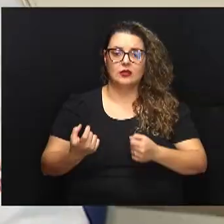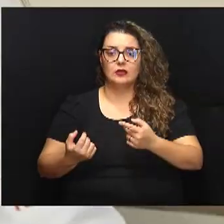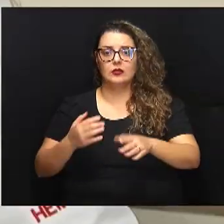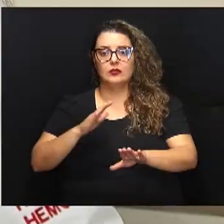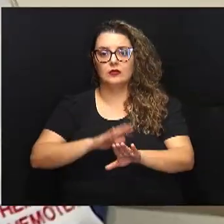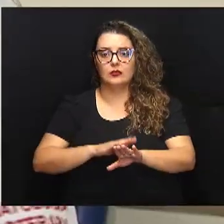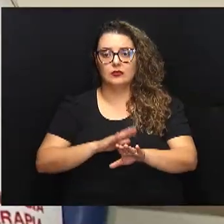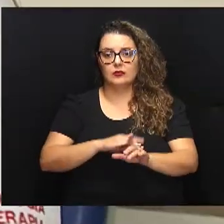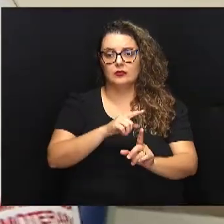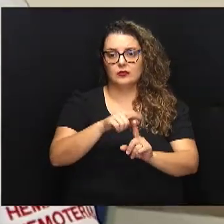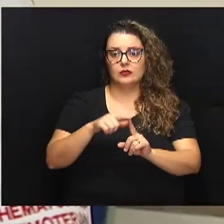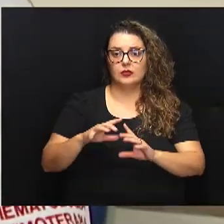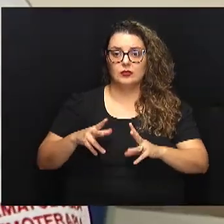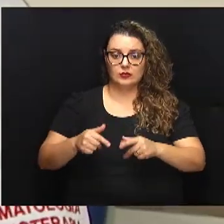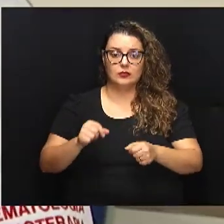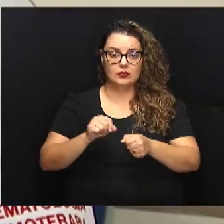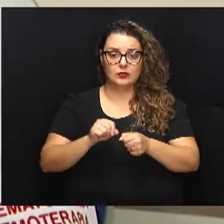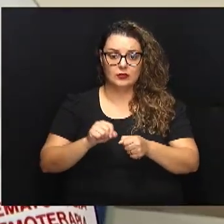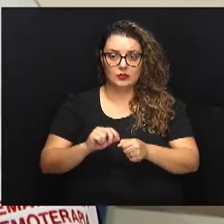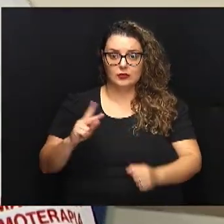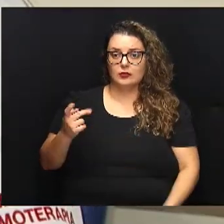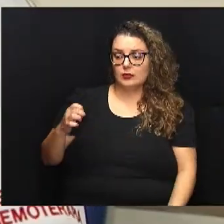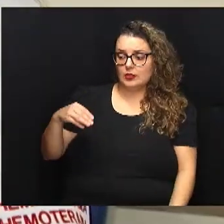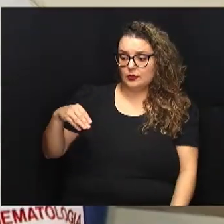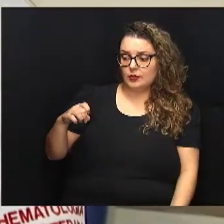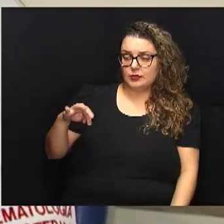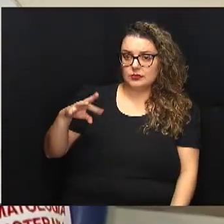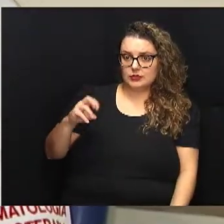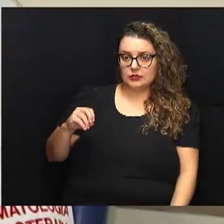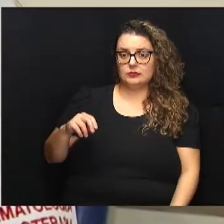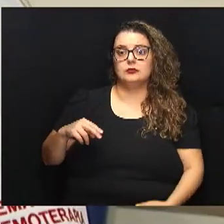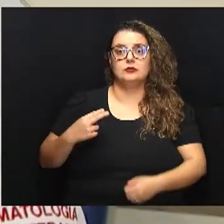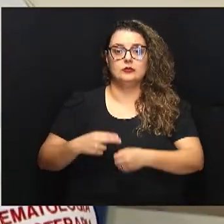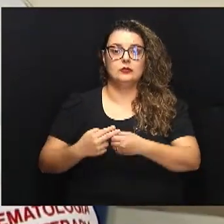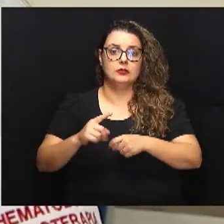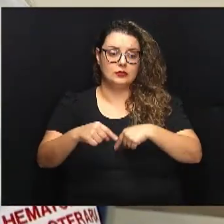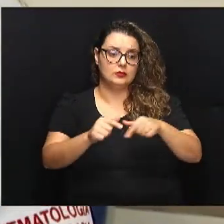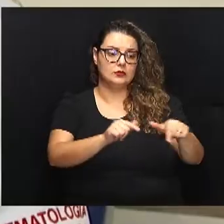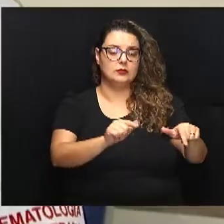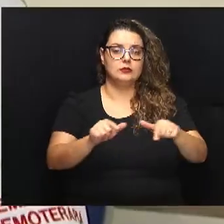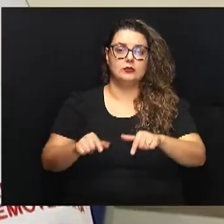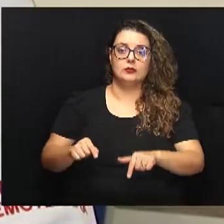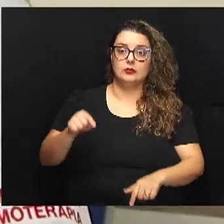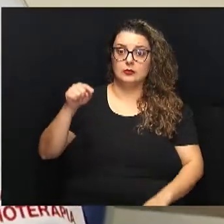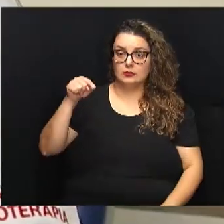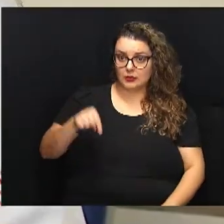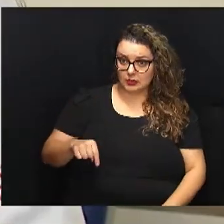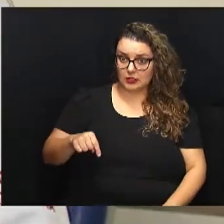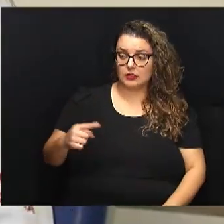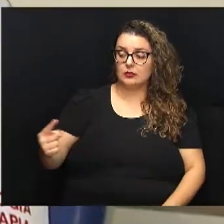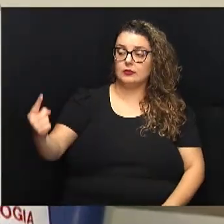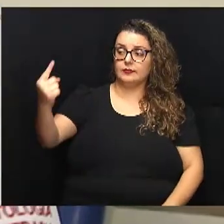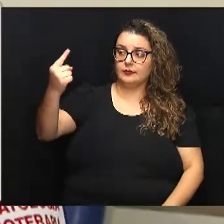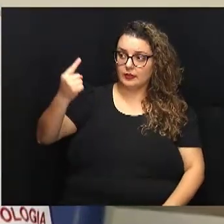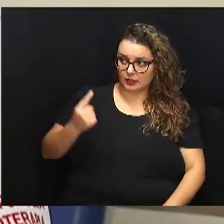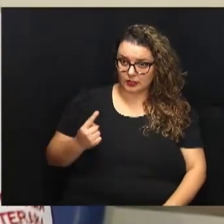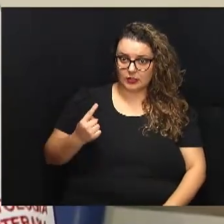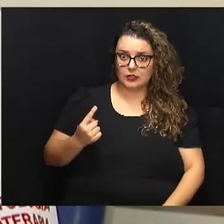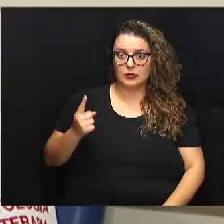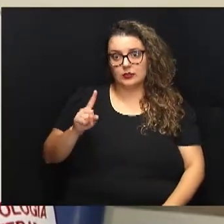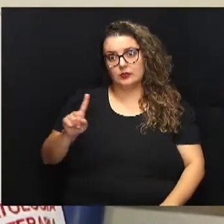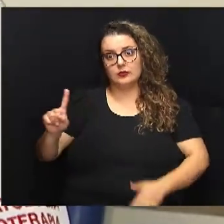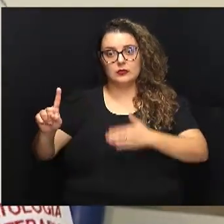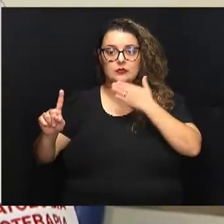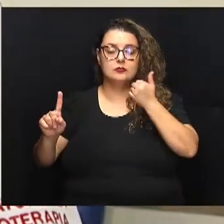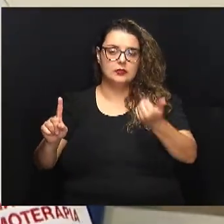Então, tudo que é feito aqui no Hemocentro da Unicamp, né, e em outros hemocentros, é para que o doador venha e volte melhor